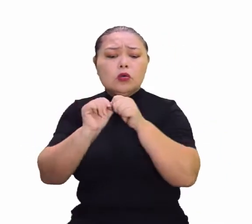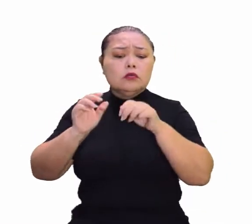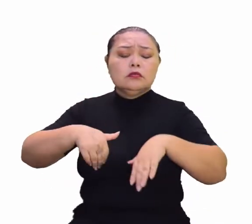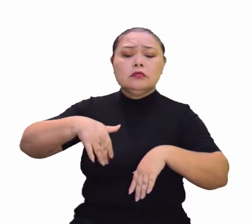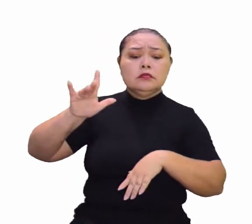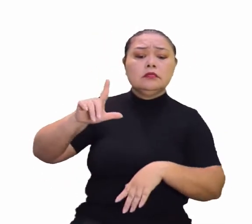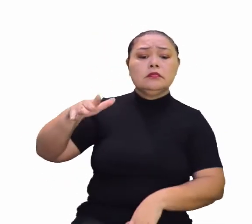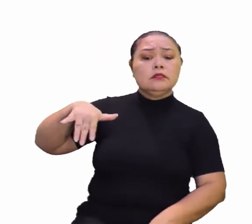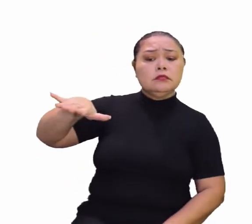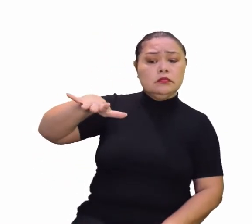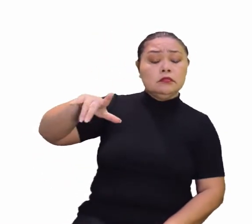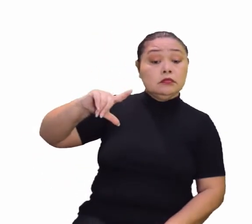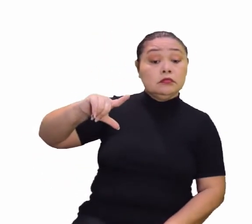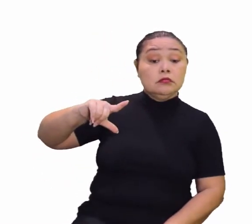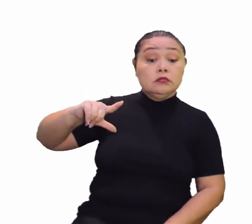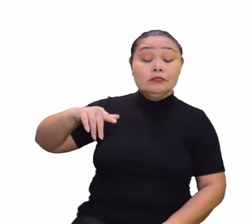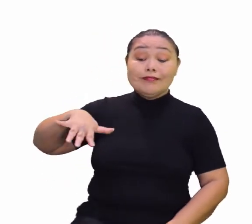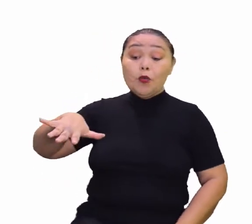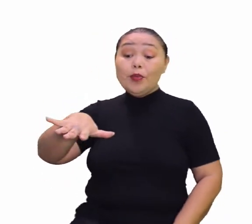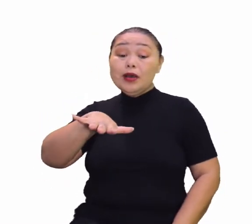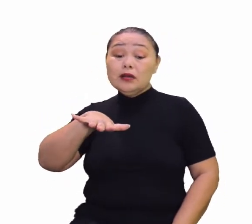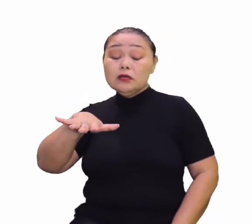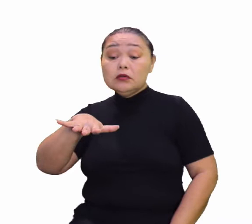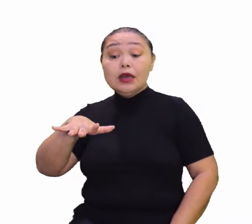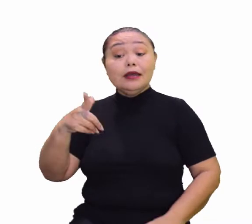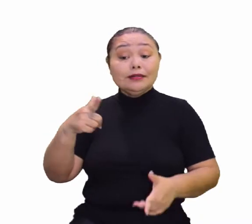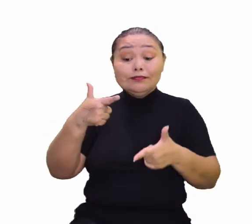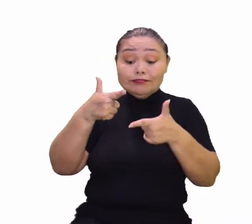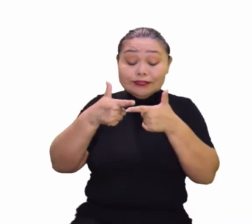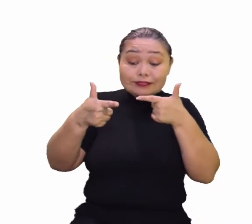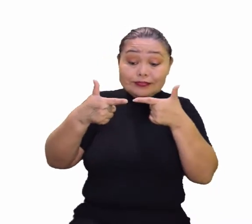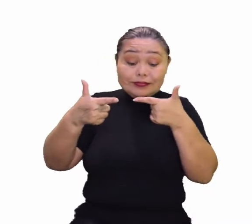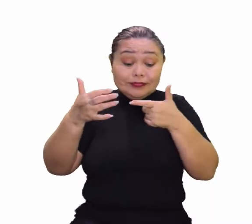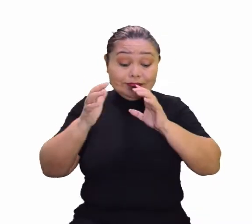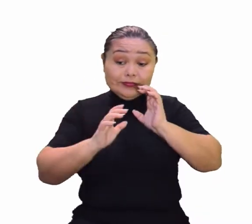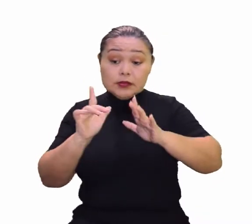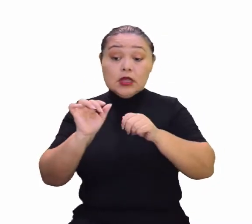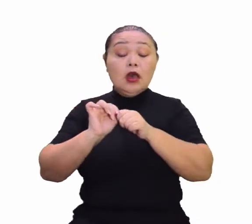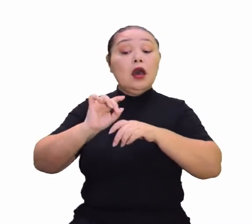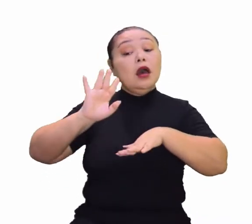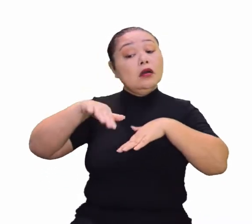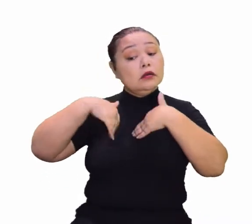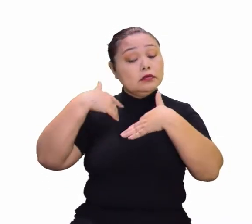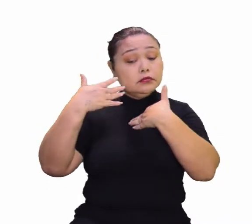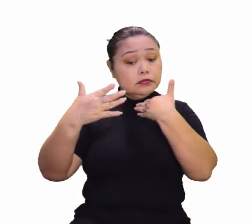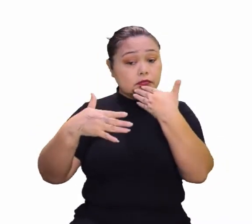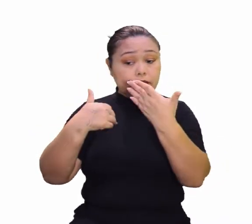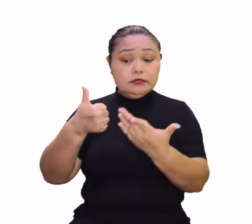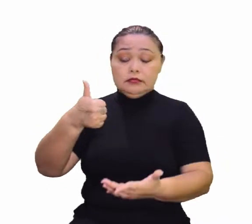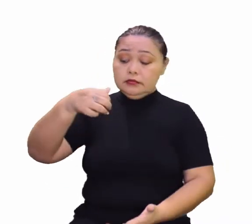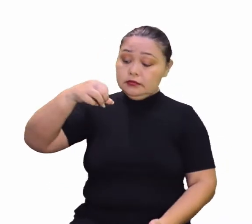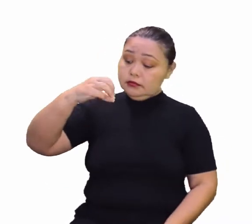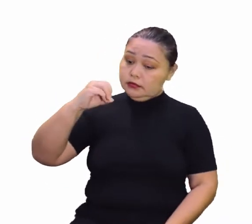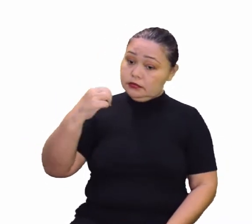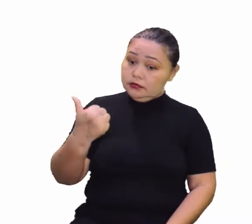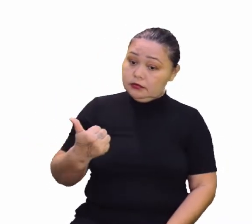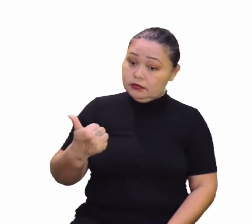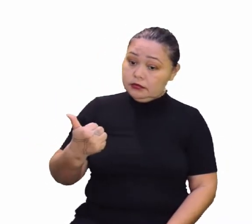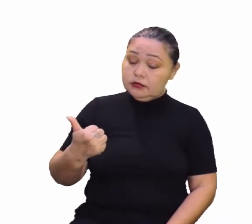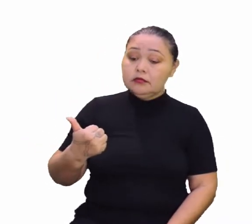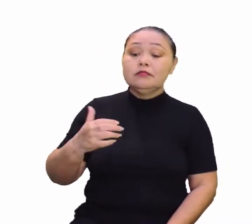do que tudo, e era uma área de conflito. Então, quando foi, em